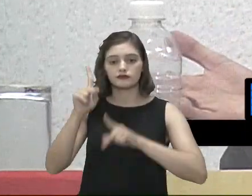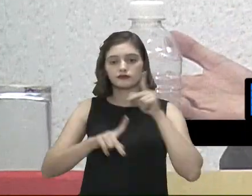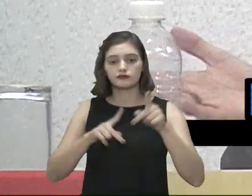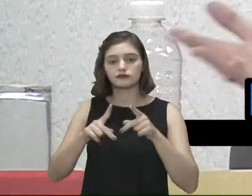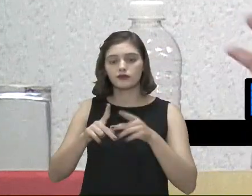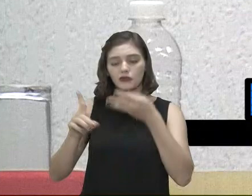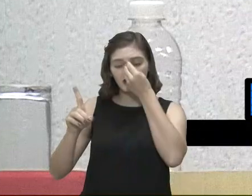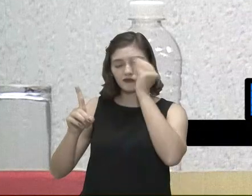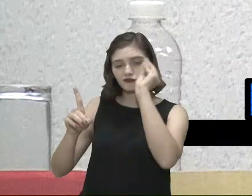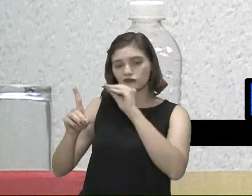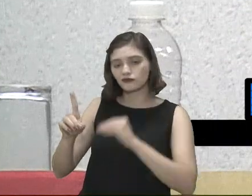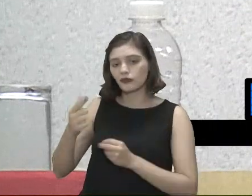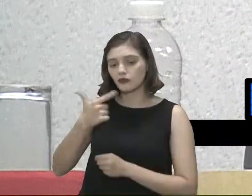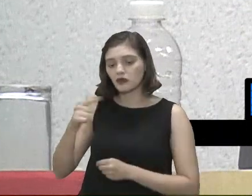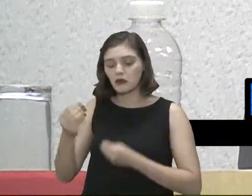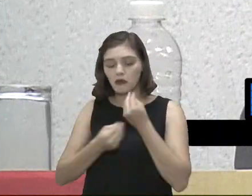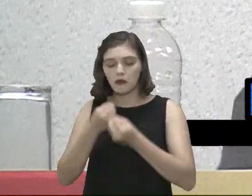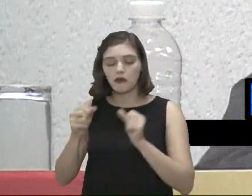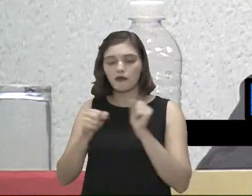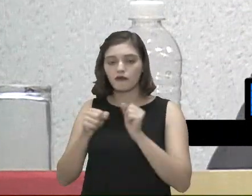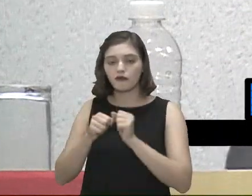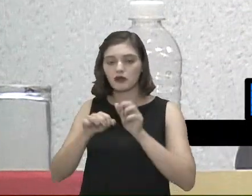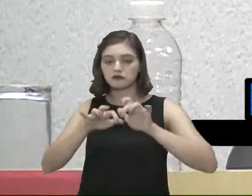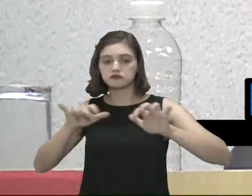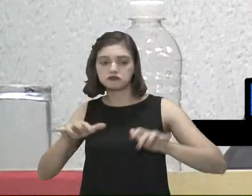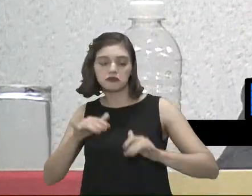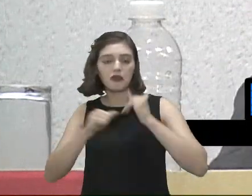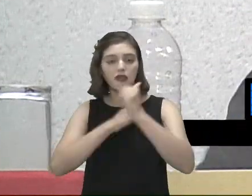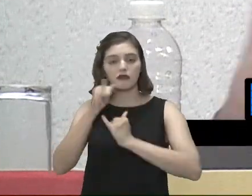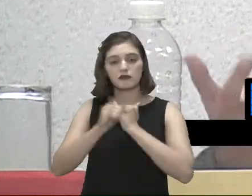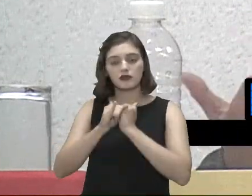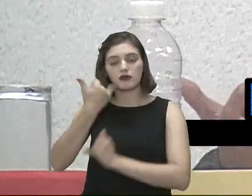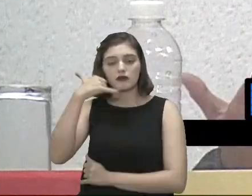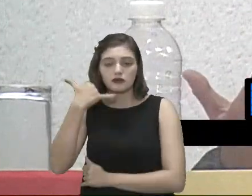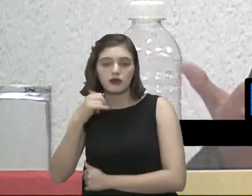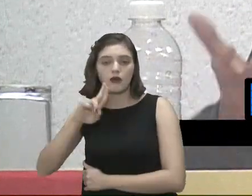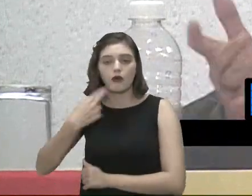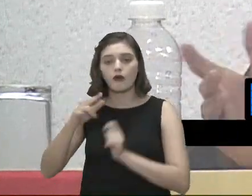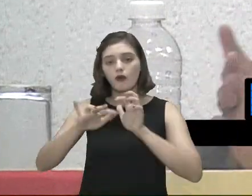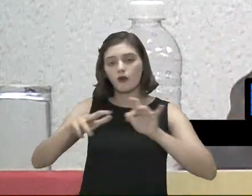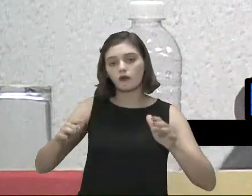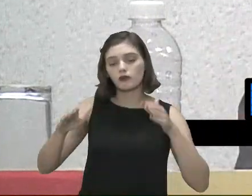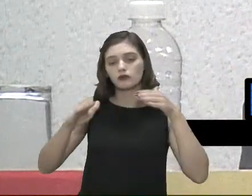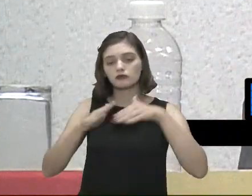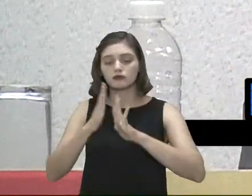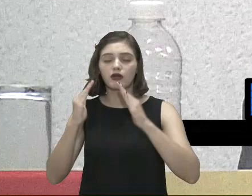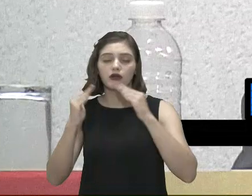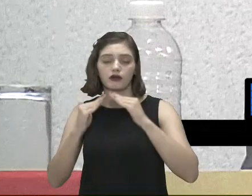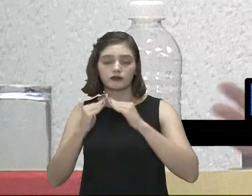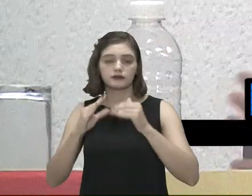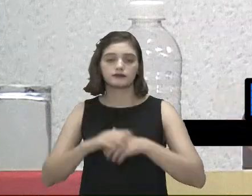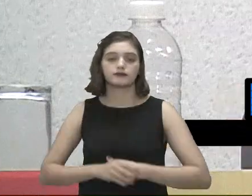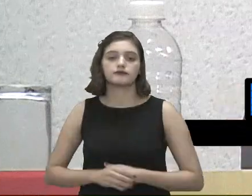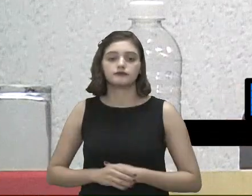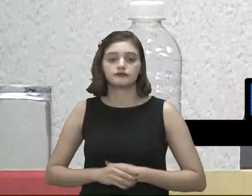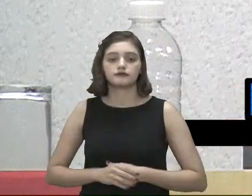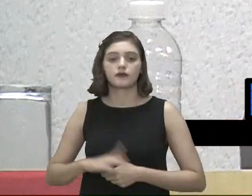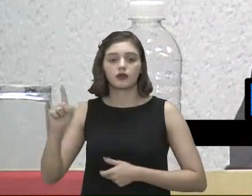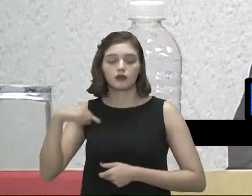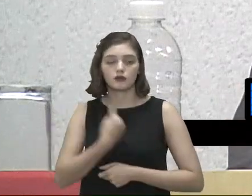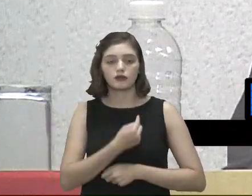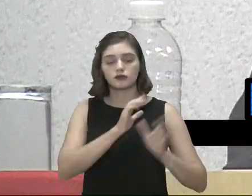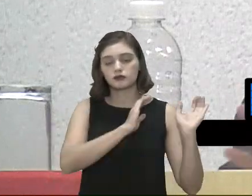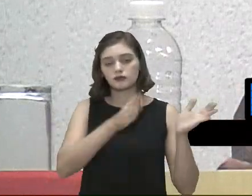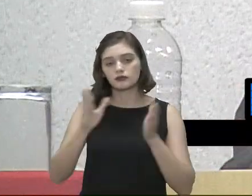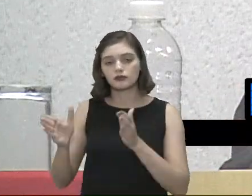é vulnerável e não tem condições, né, de fazer pela internet do celular ou por um computador em casa. Então, eu coloco o nosso